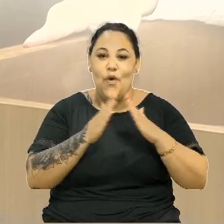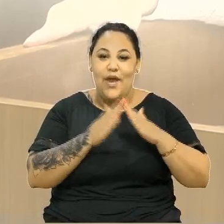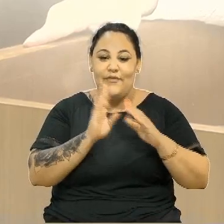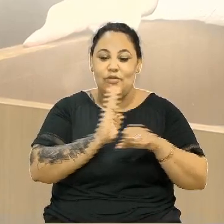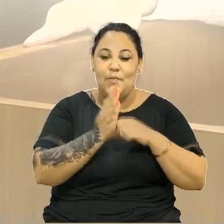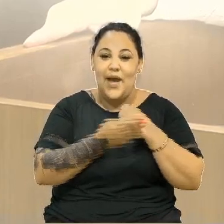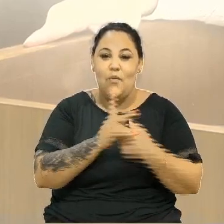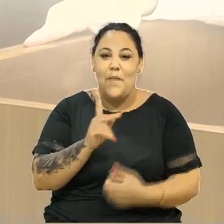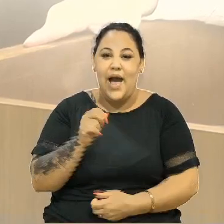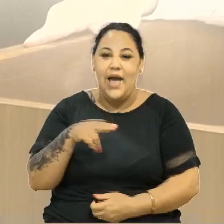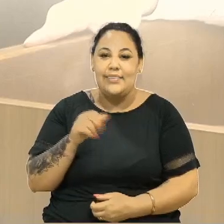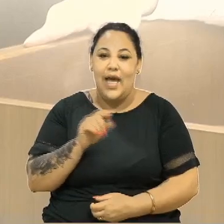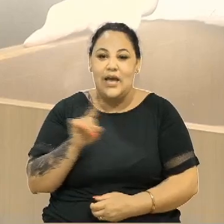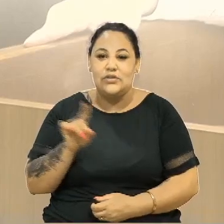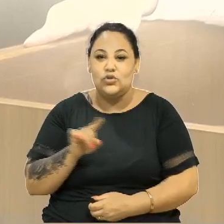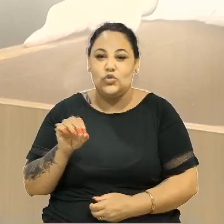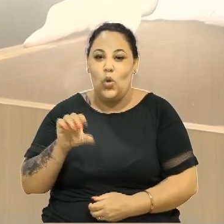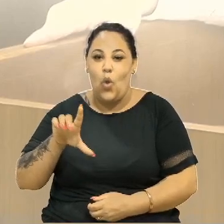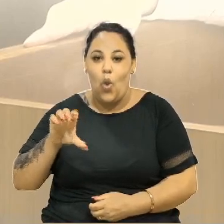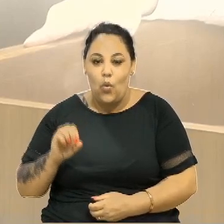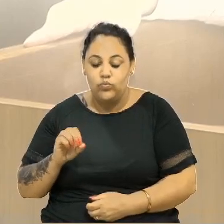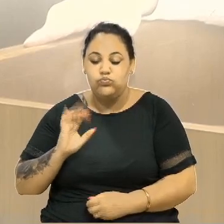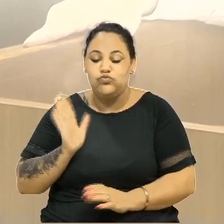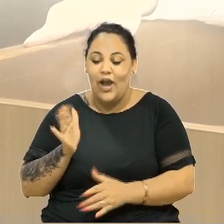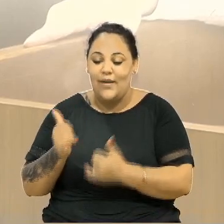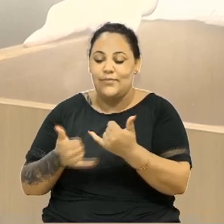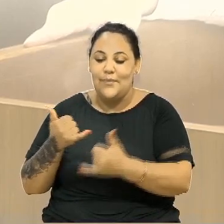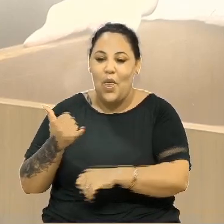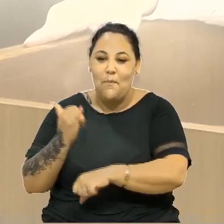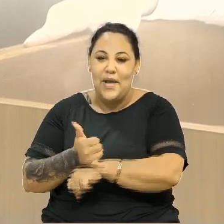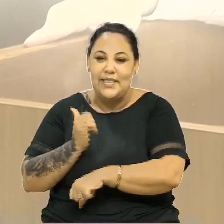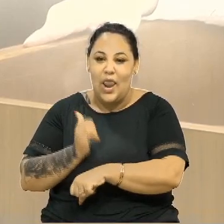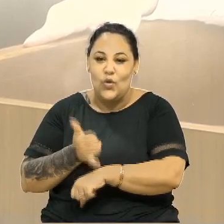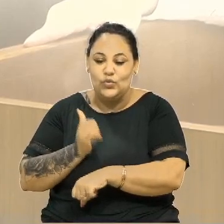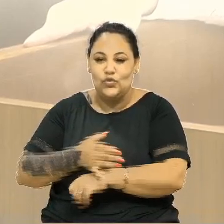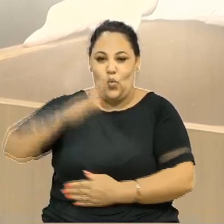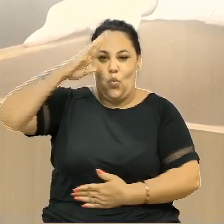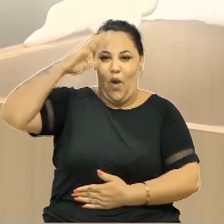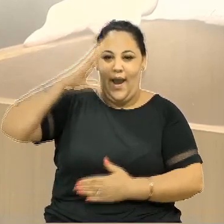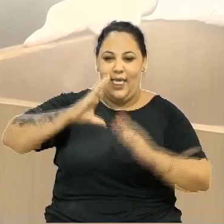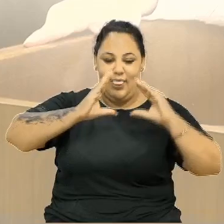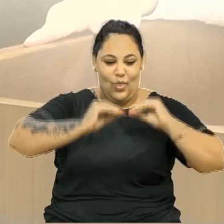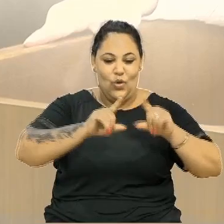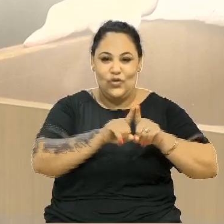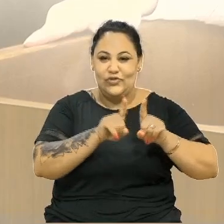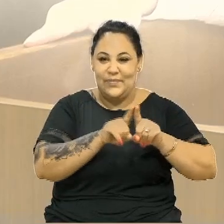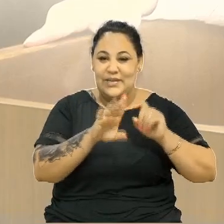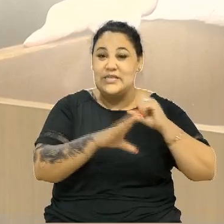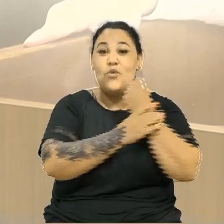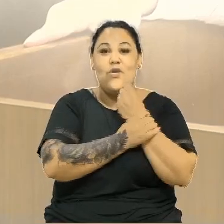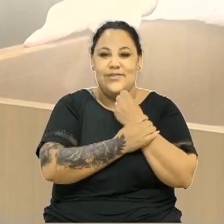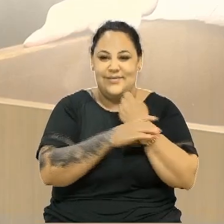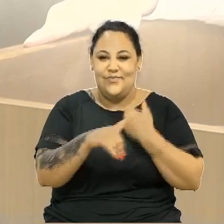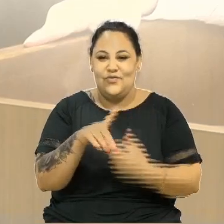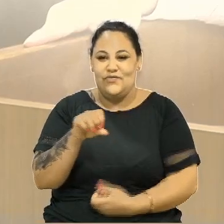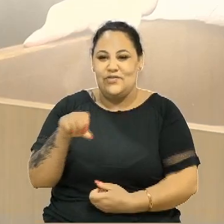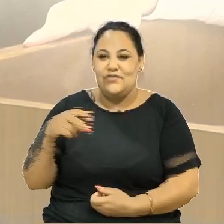Panassolo. Foi metalúrgico, guarda noturno em